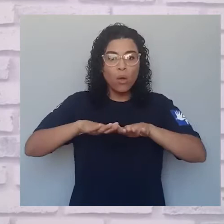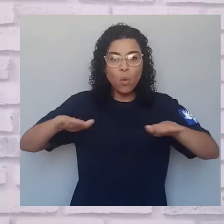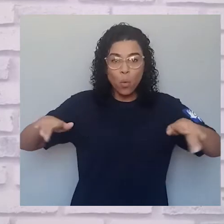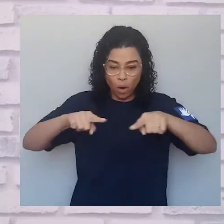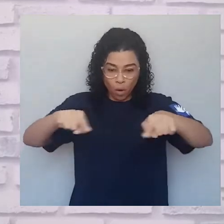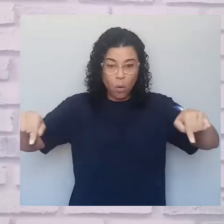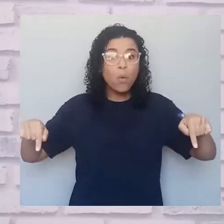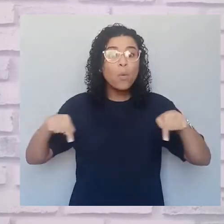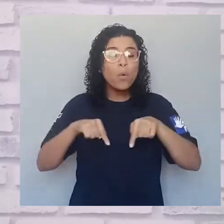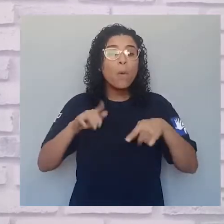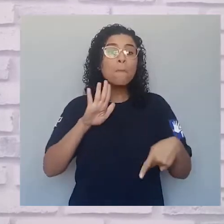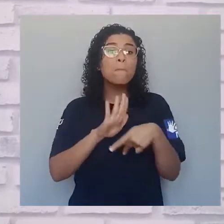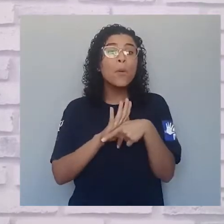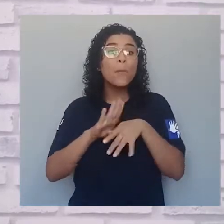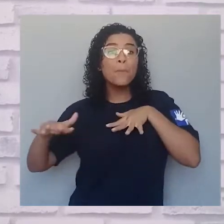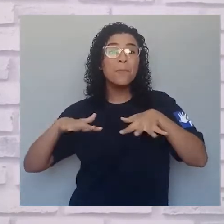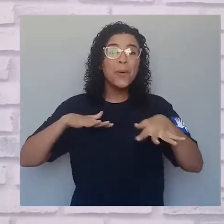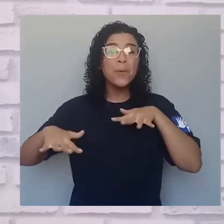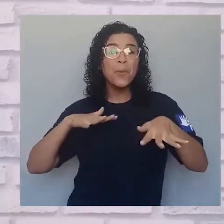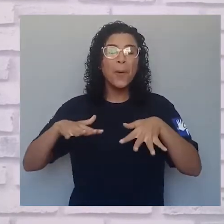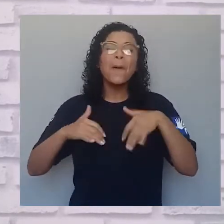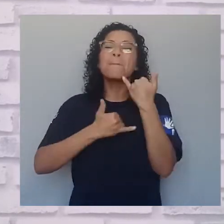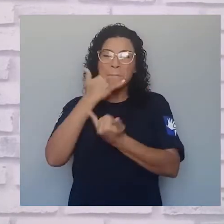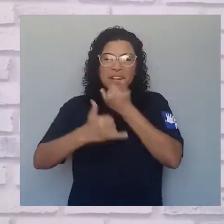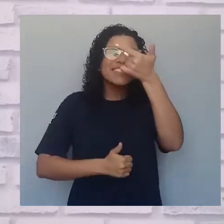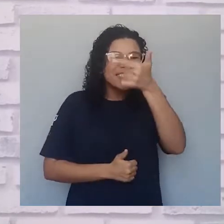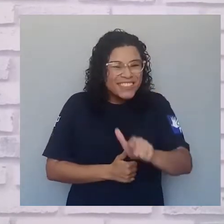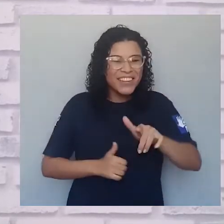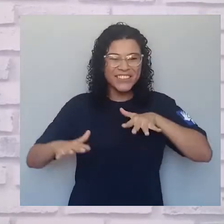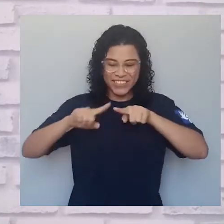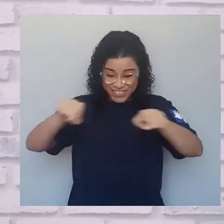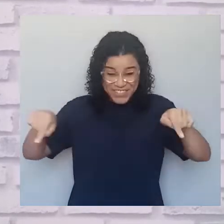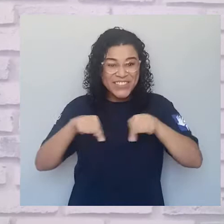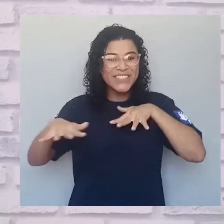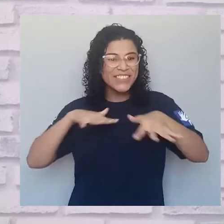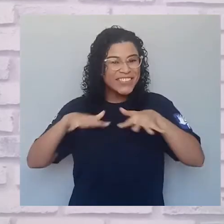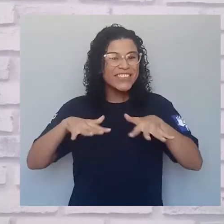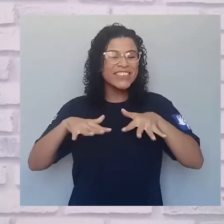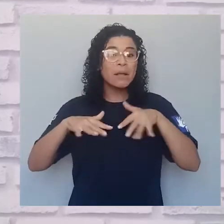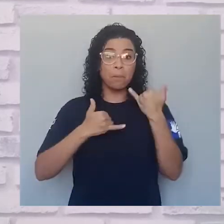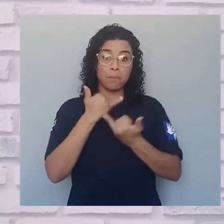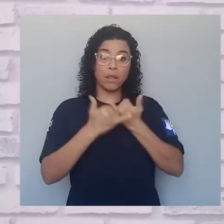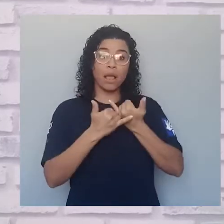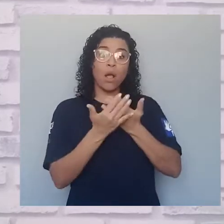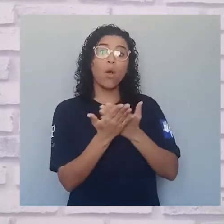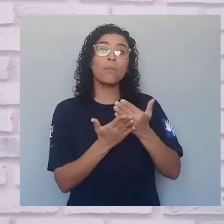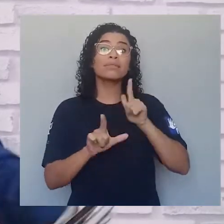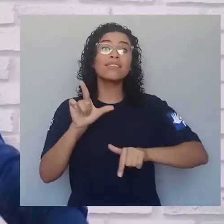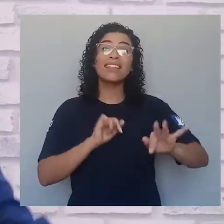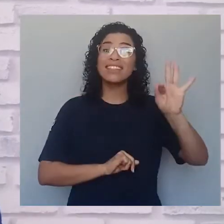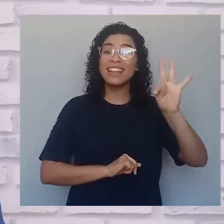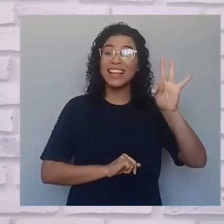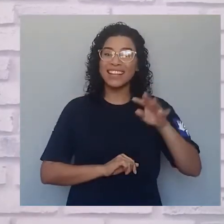Tapete do movimento, é, então vamos brincar novamente com o nosso tapete do movimento, uma brincadeira que começa com a letra